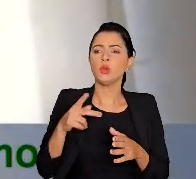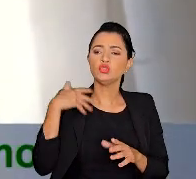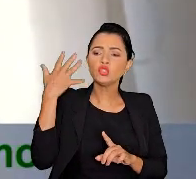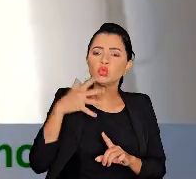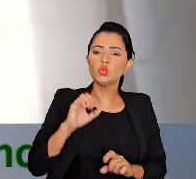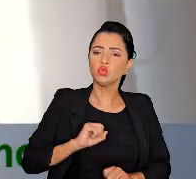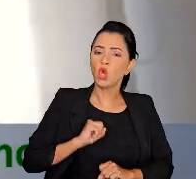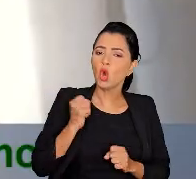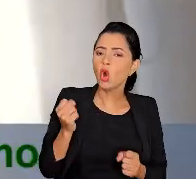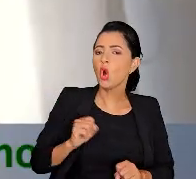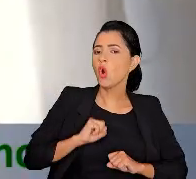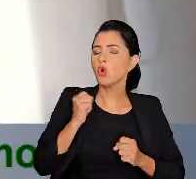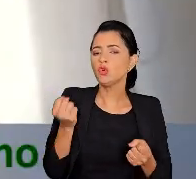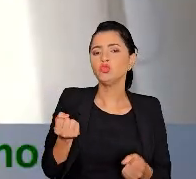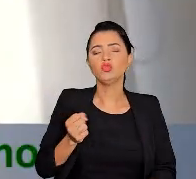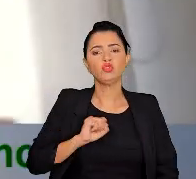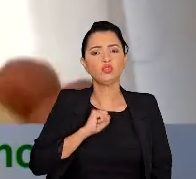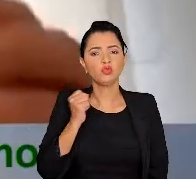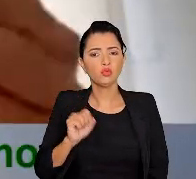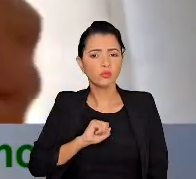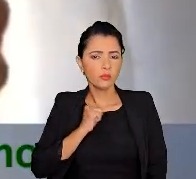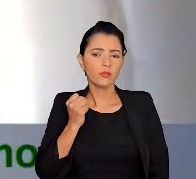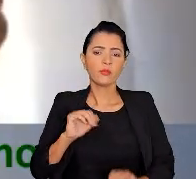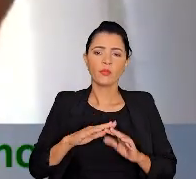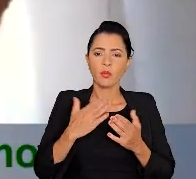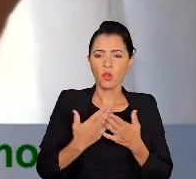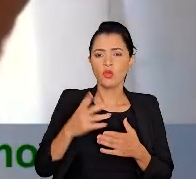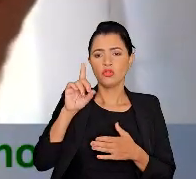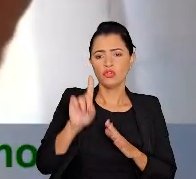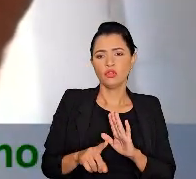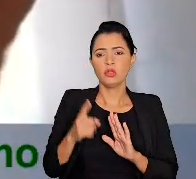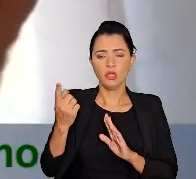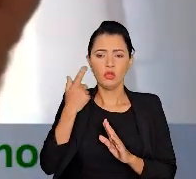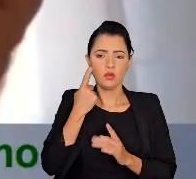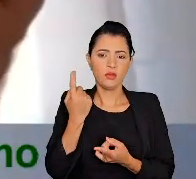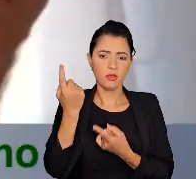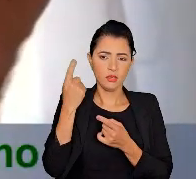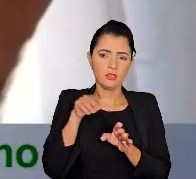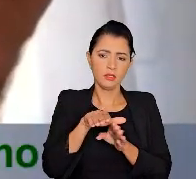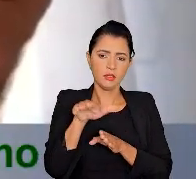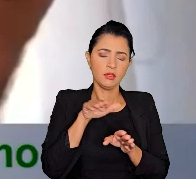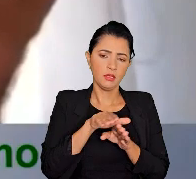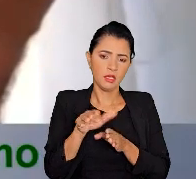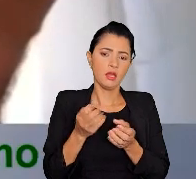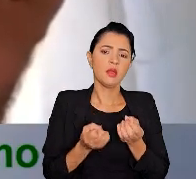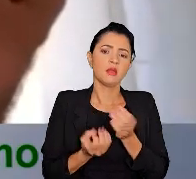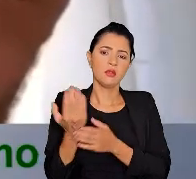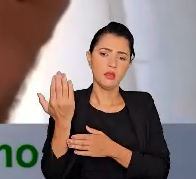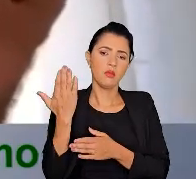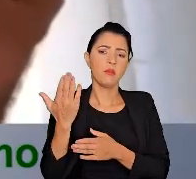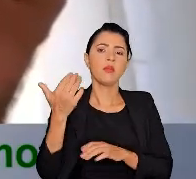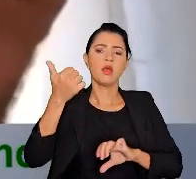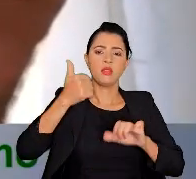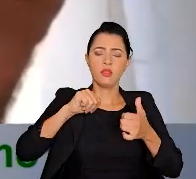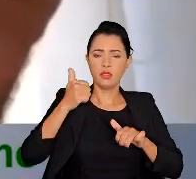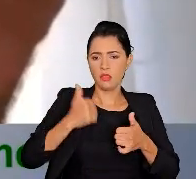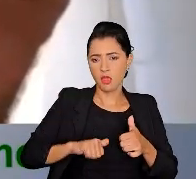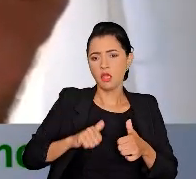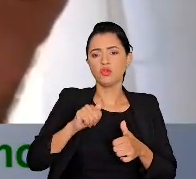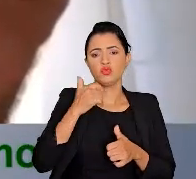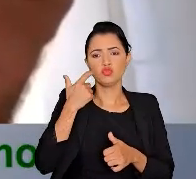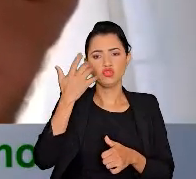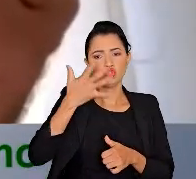parceria com a Escola de Direito da Fundação Getúlio Vargas, editamos este guia para análise do discurso de